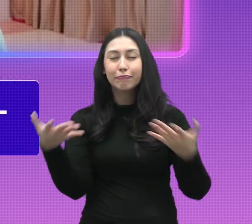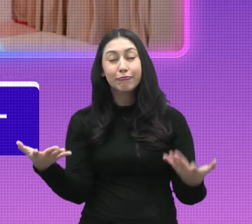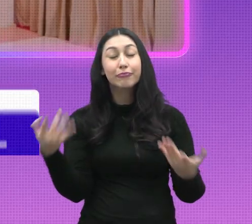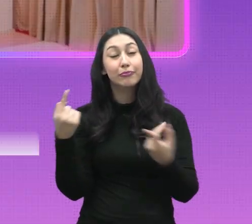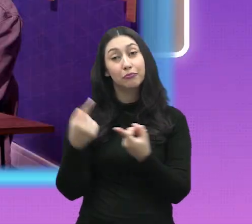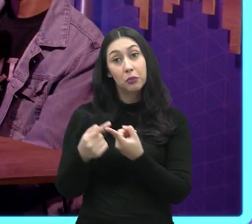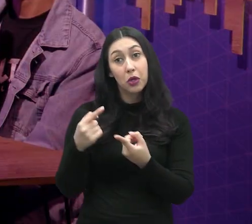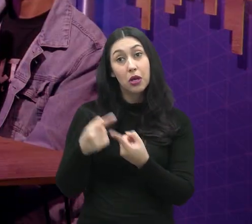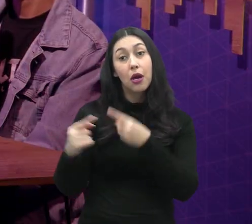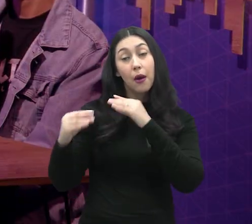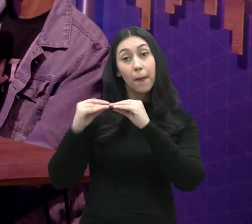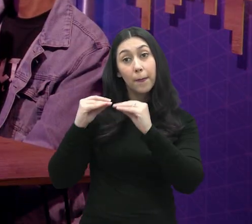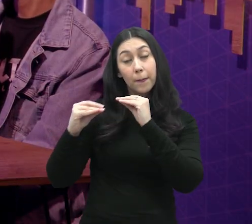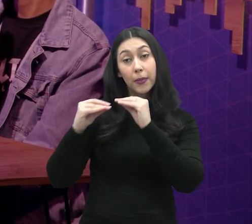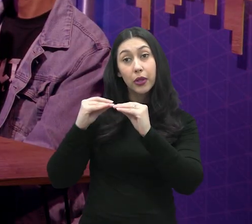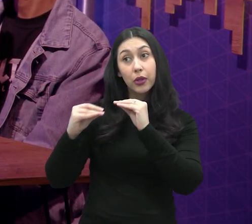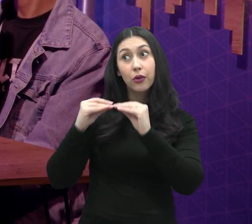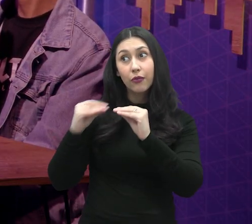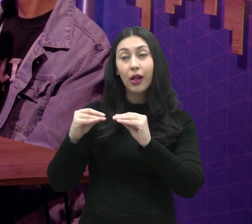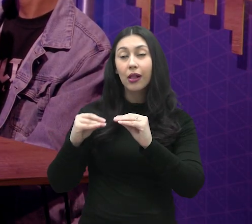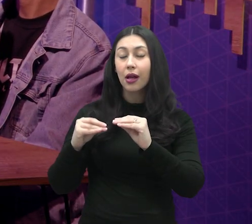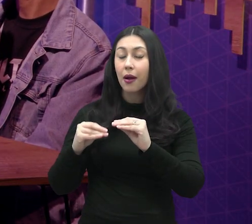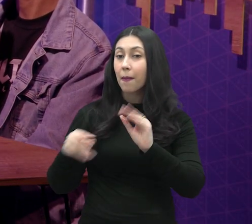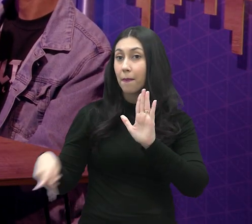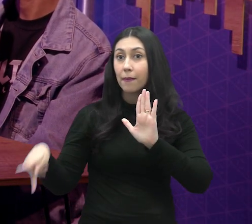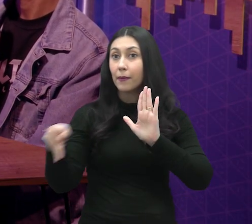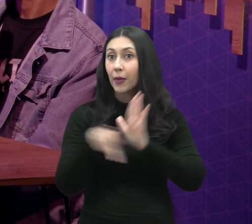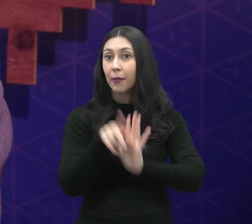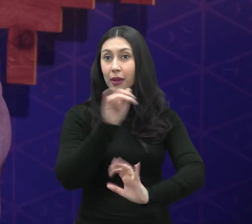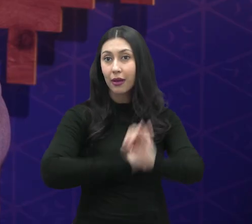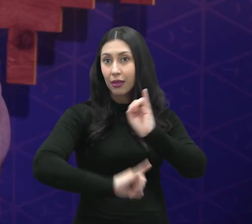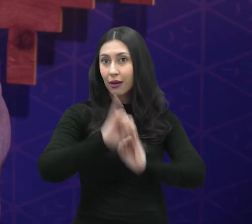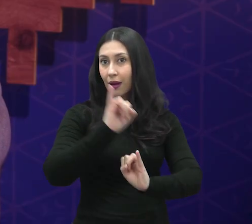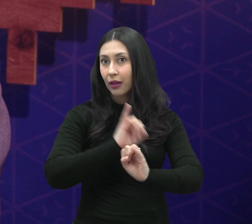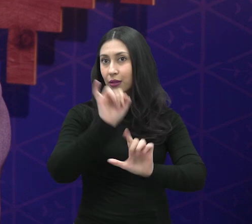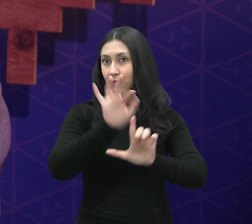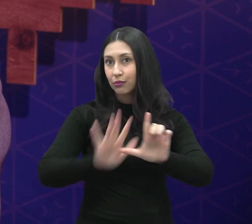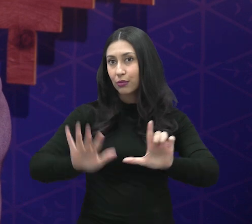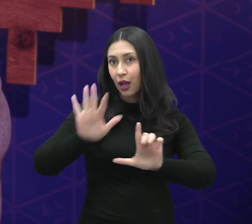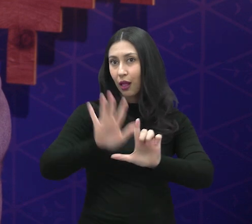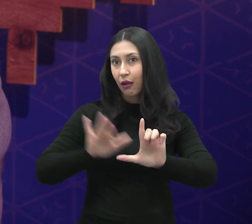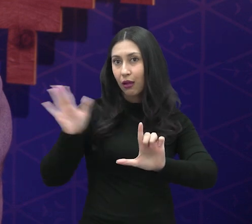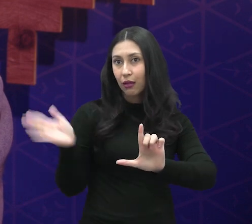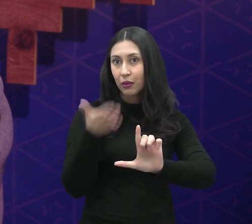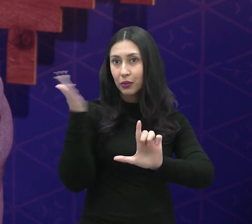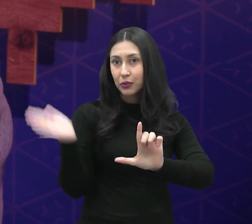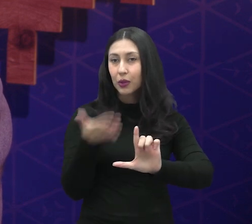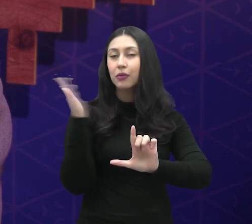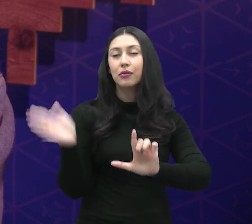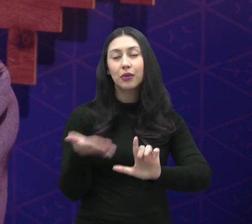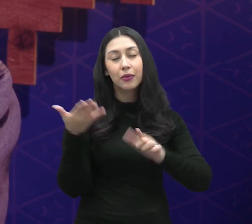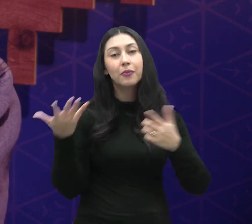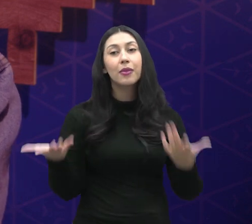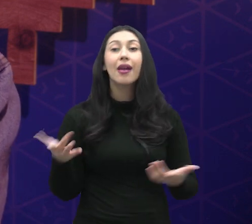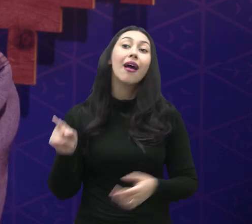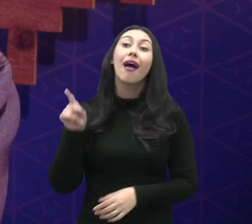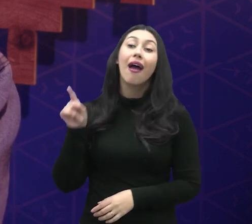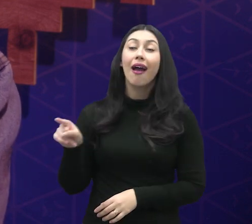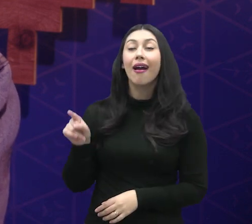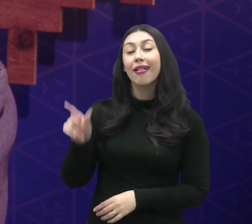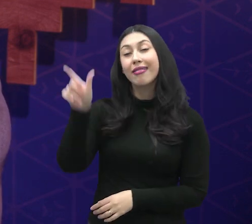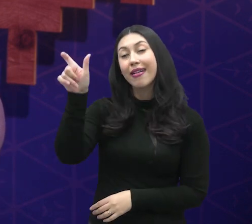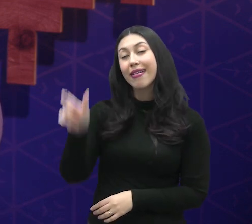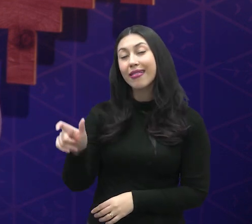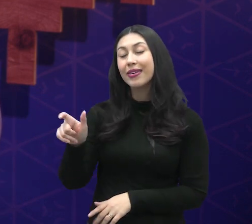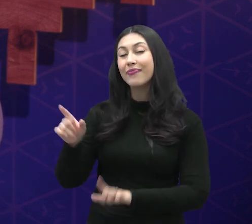Afinal de contas, ela é um produto da internet, do streaming. Então, eu acho que faz todo sentido. Ela é uma digital influencer,